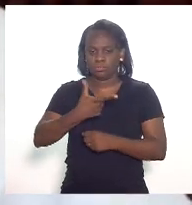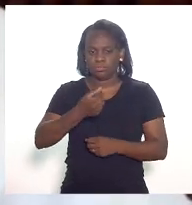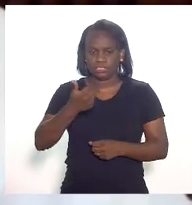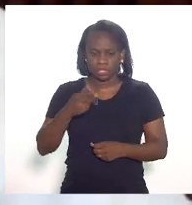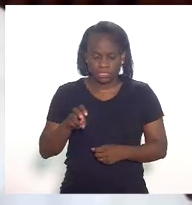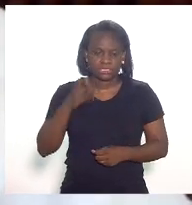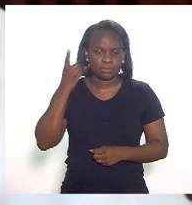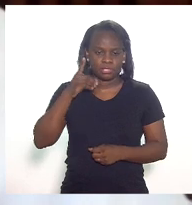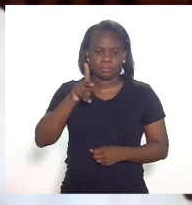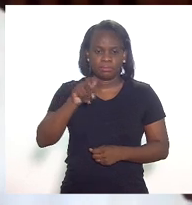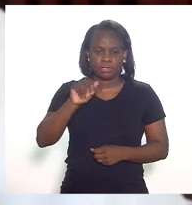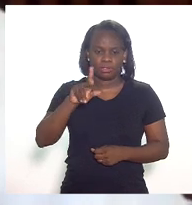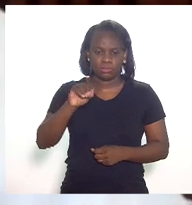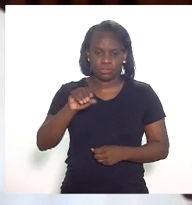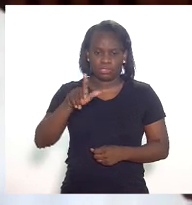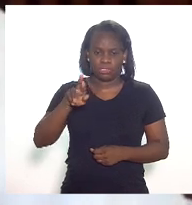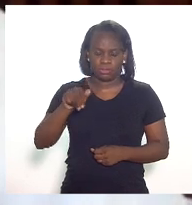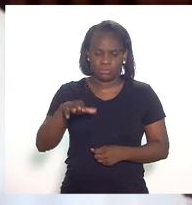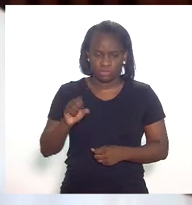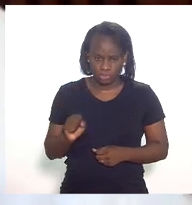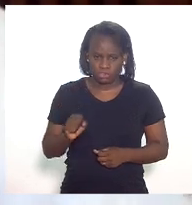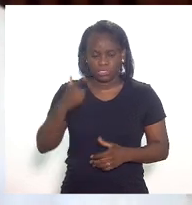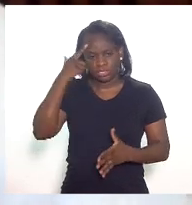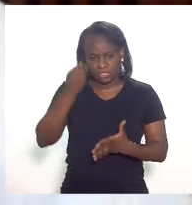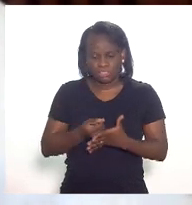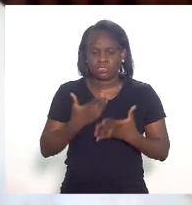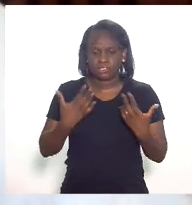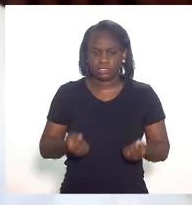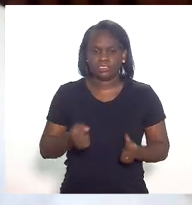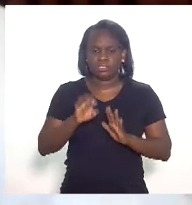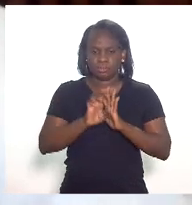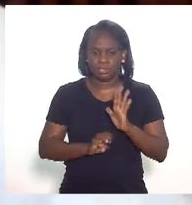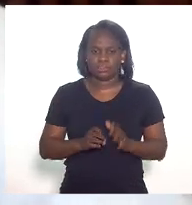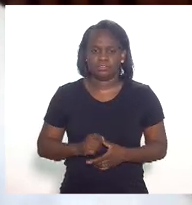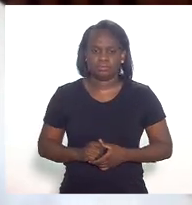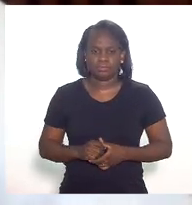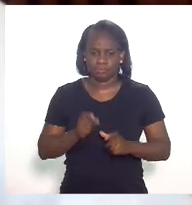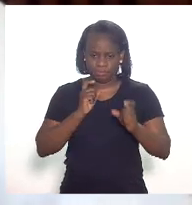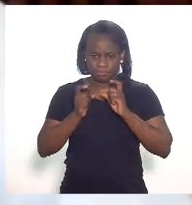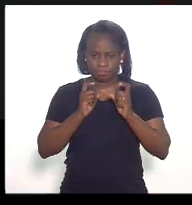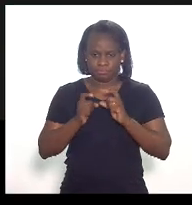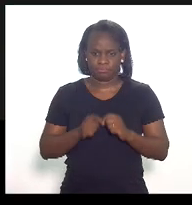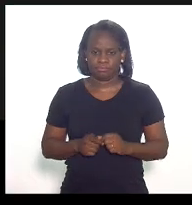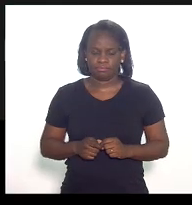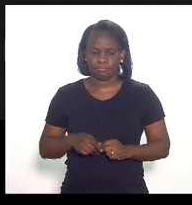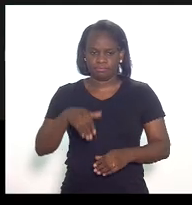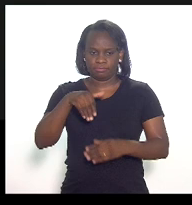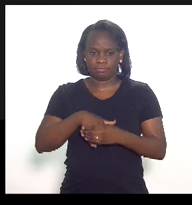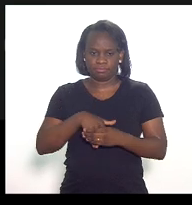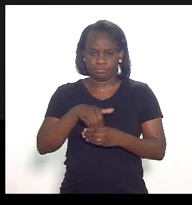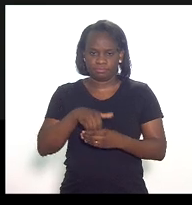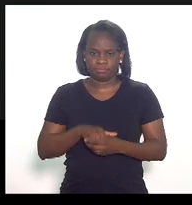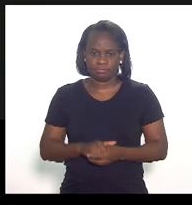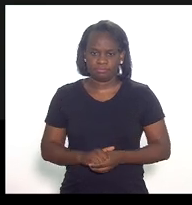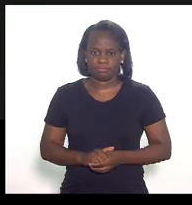deputado Paulo Ramos, o parecer é favorável à emenda. Em discussão, em